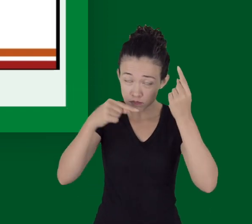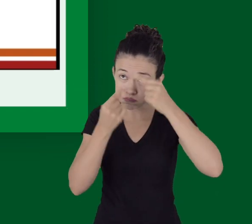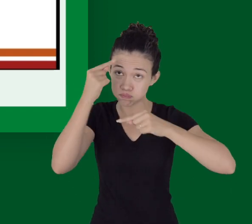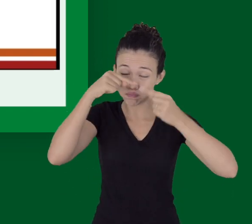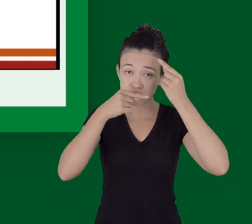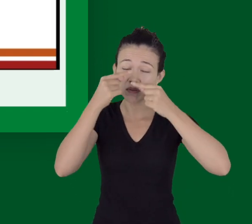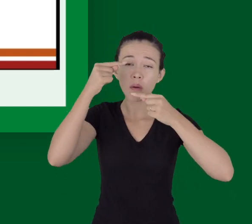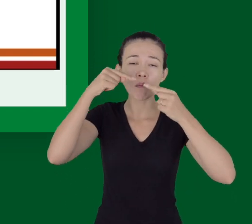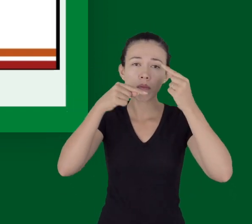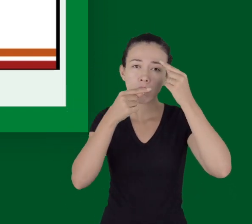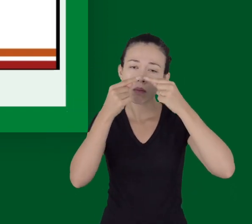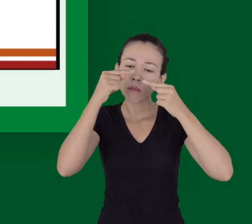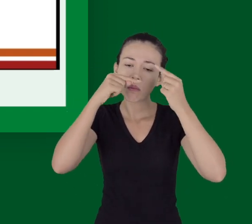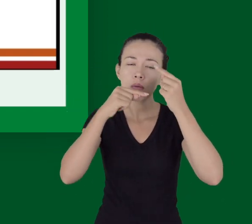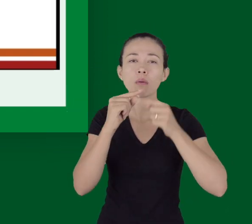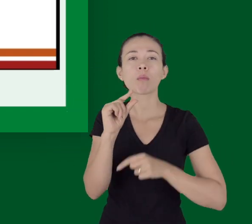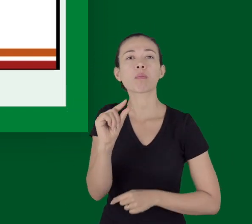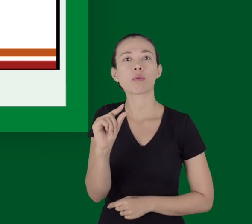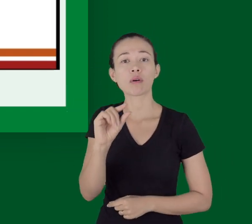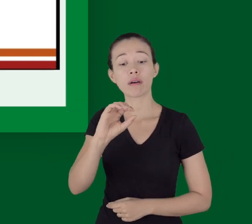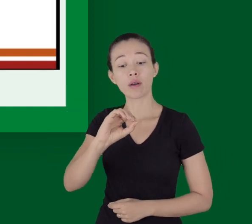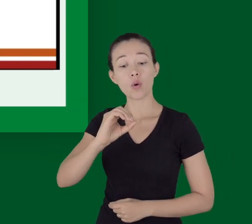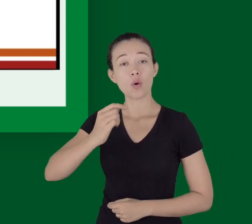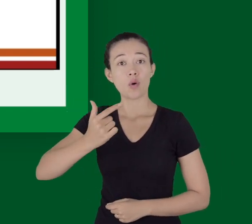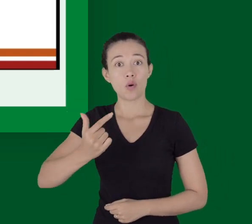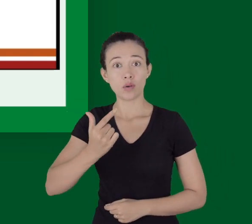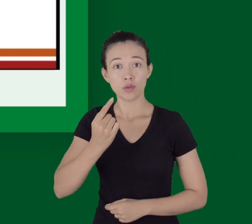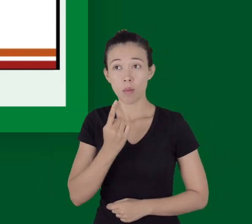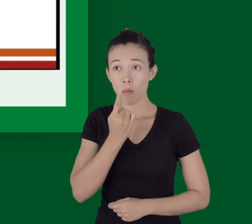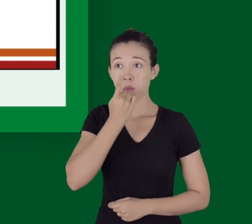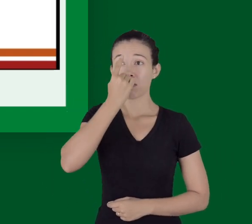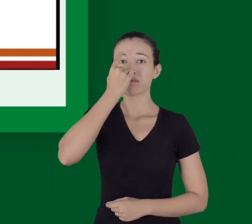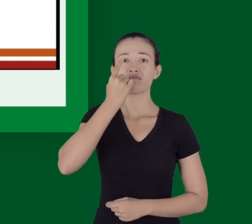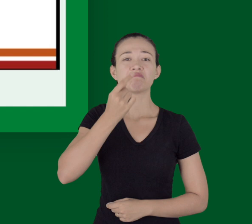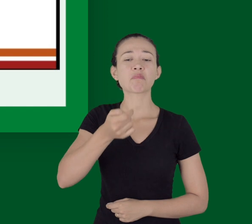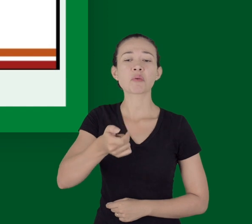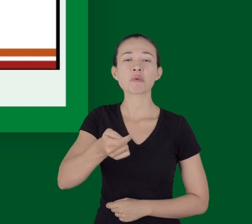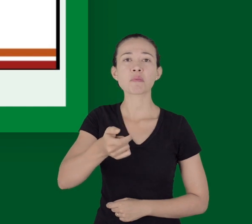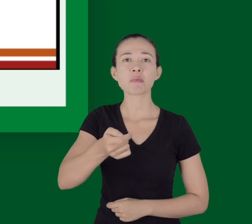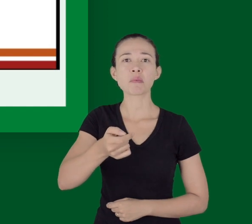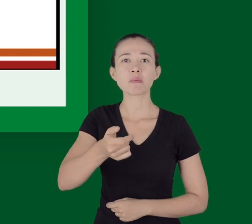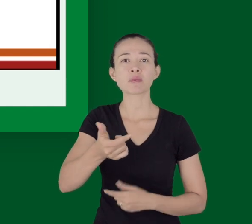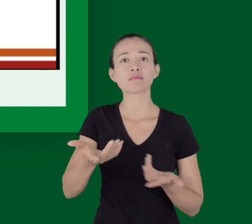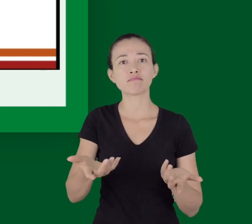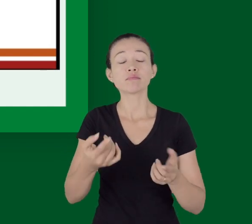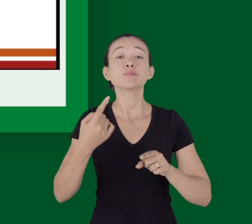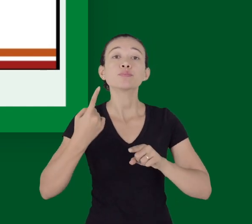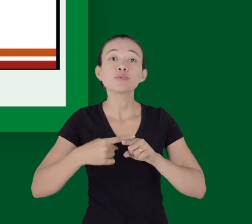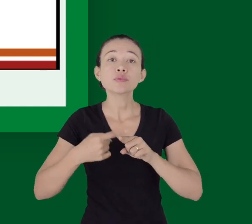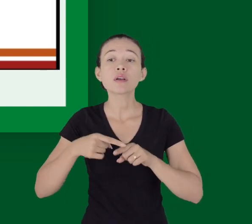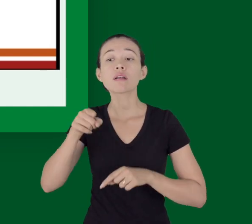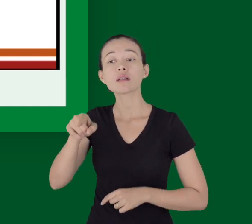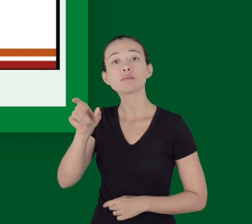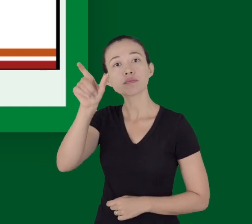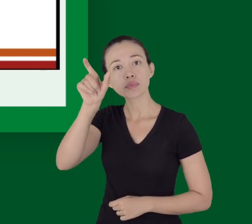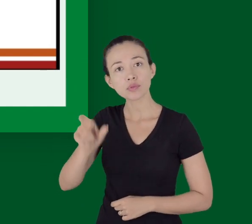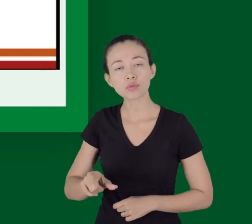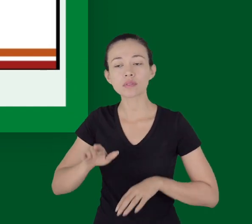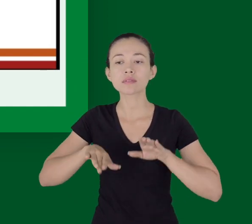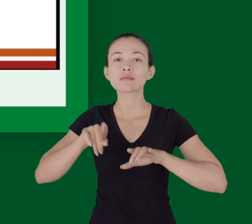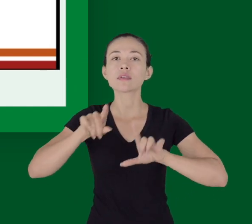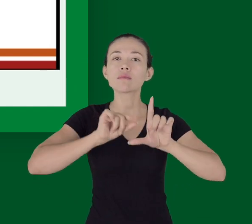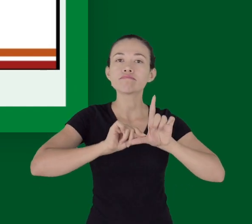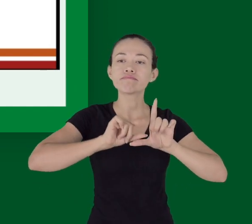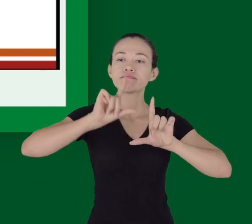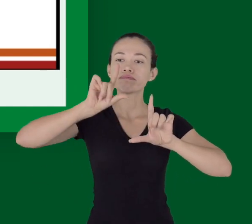pressão baixa desse paciente, eu tenho hipofluxo cerebral. Hipofluxo cerebral, eu tenho um processo de hipóxia, que pode ser porque o sangue não está chegando